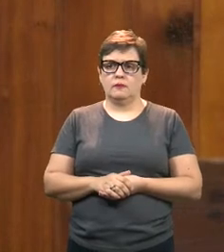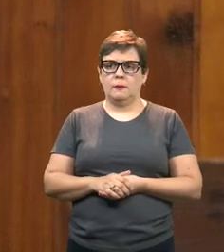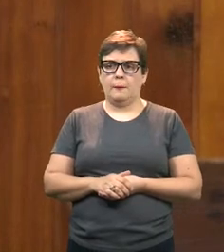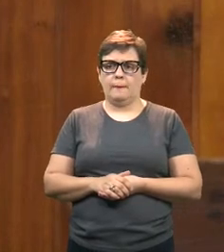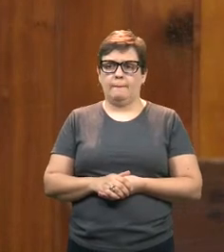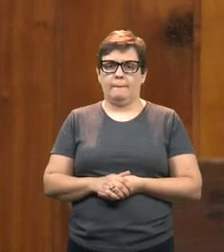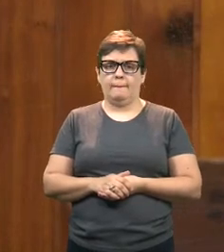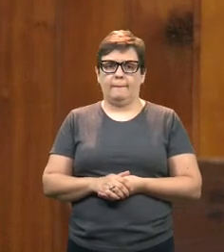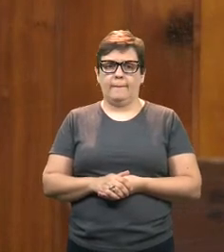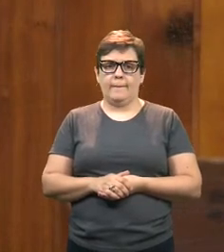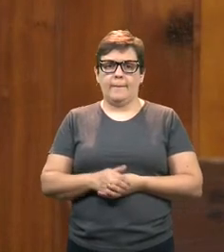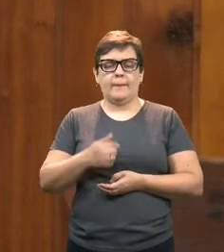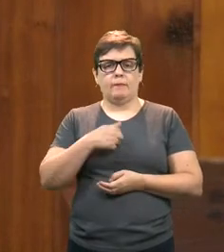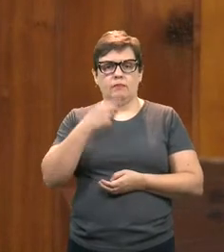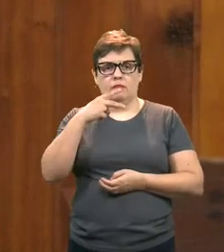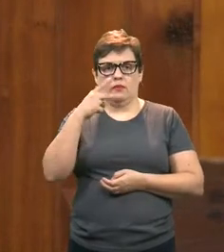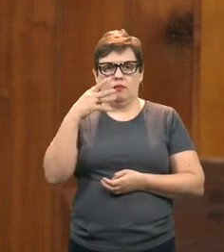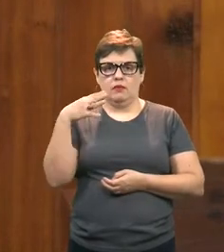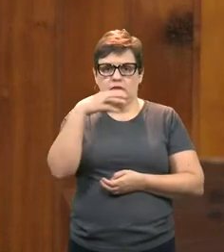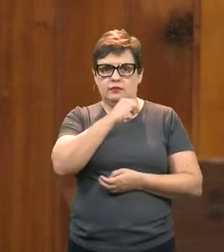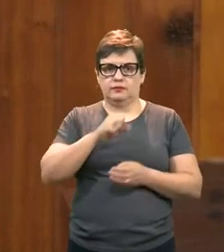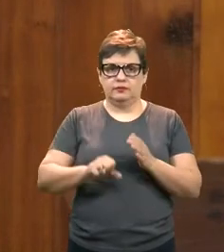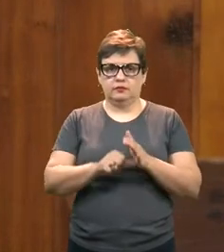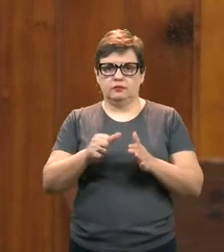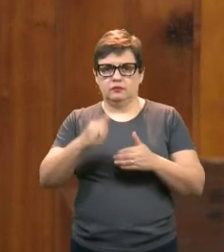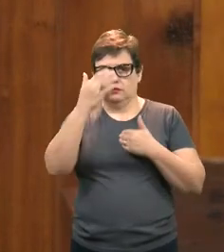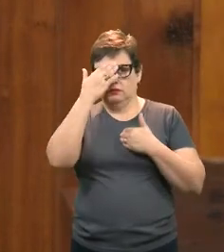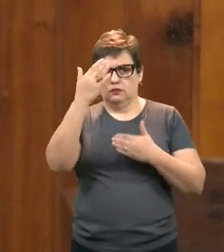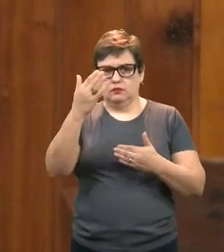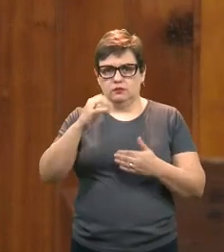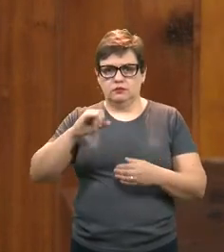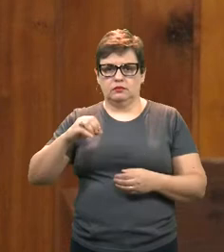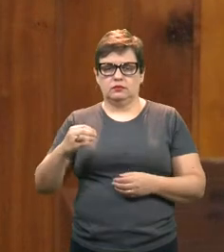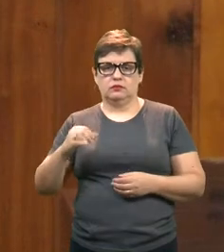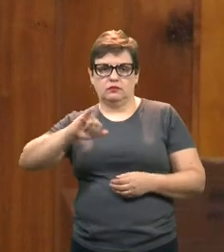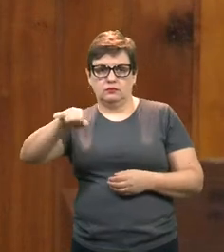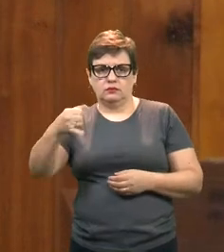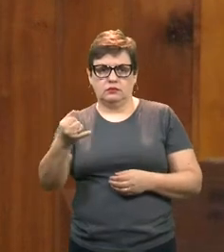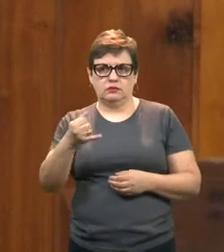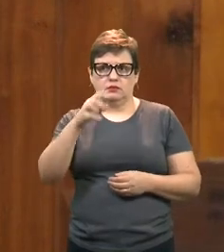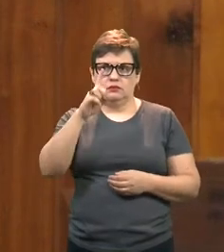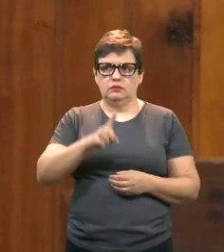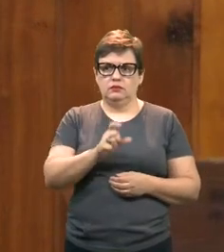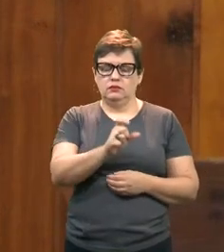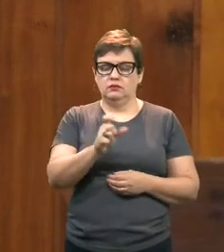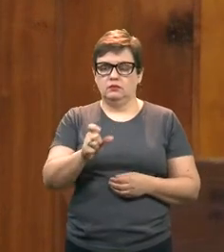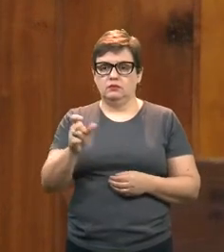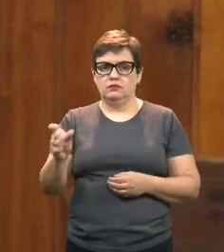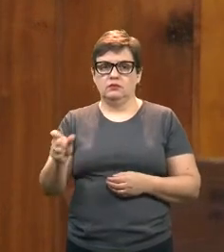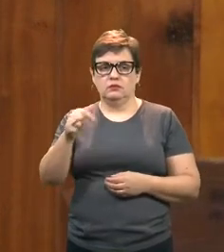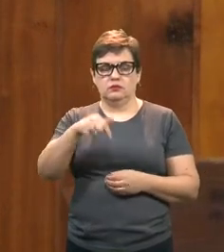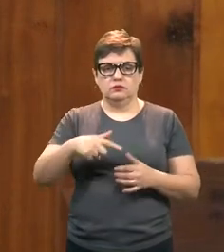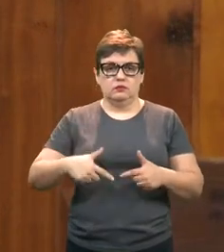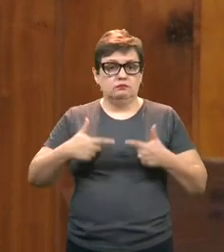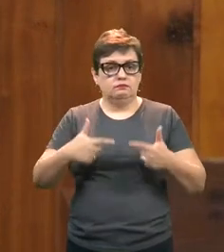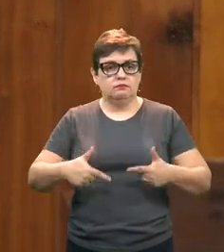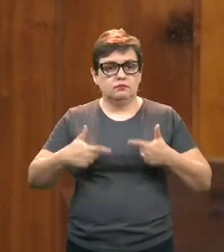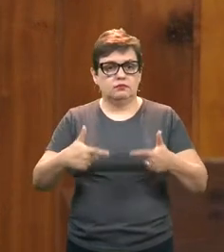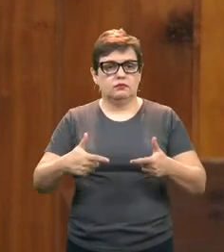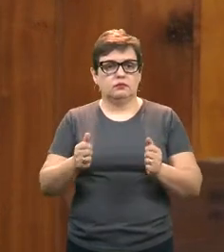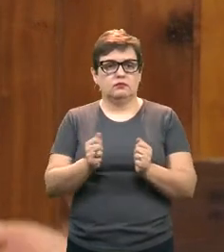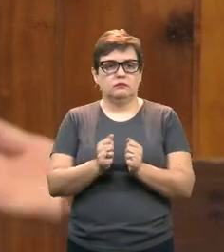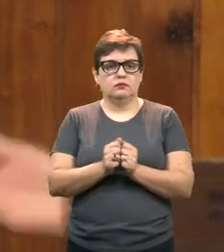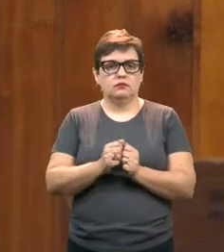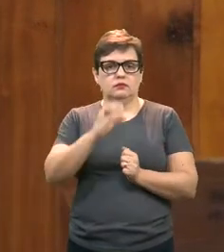minhas palavras serão breves. Primeiramente, agradecer a oportunidade de fazer parte nessa luta com